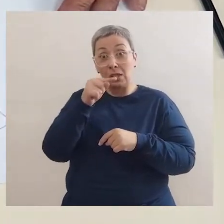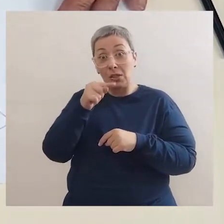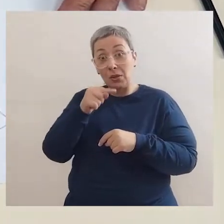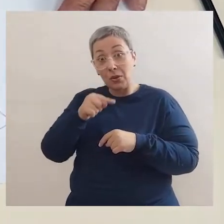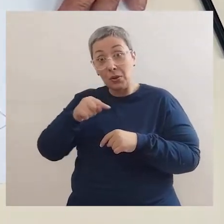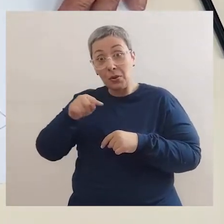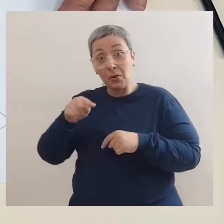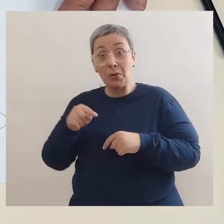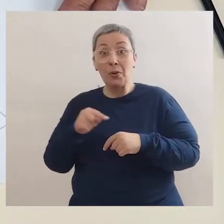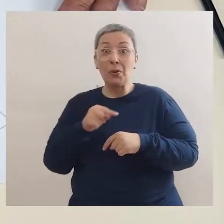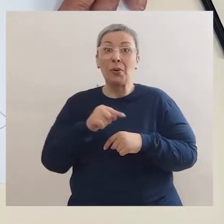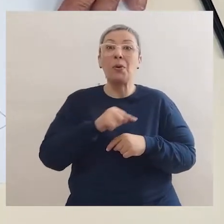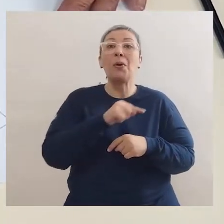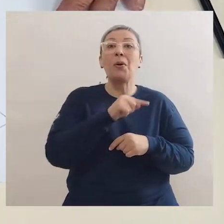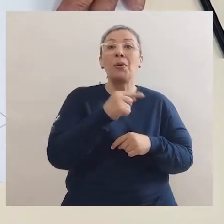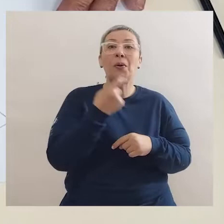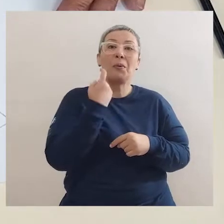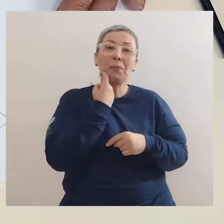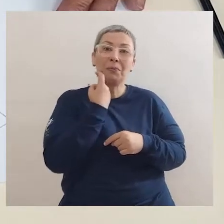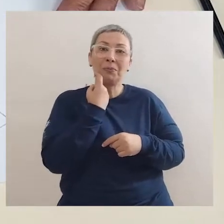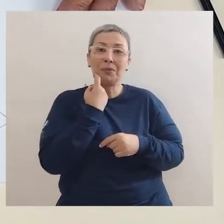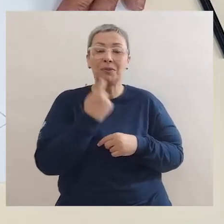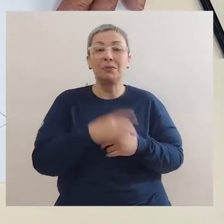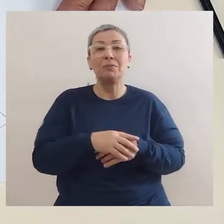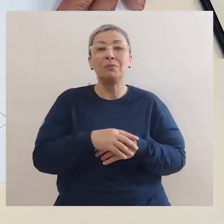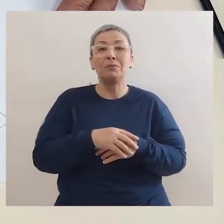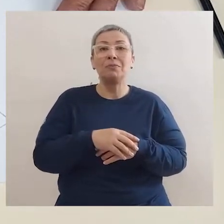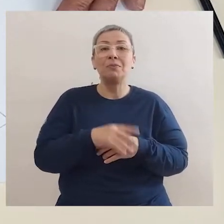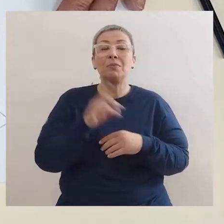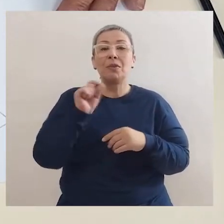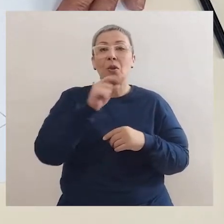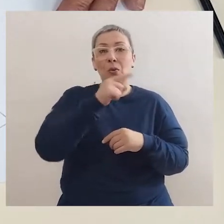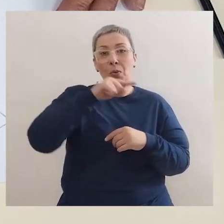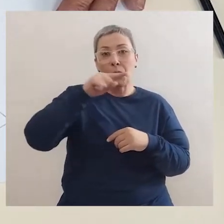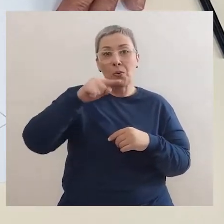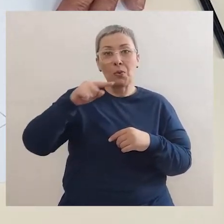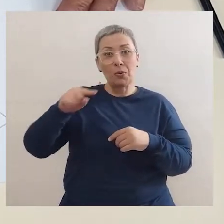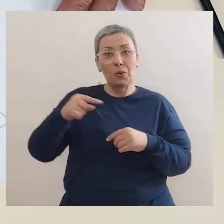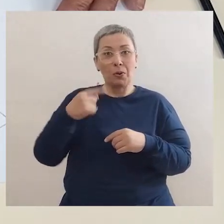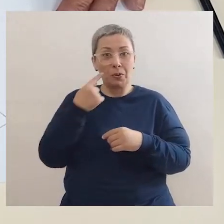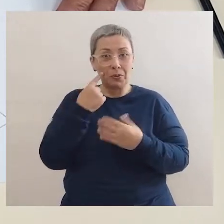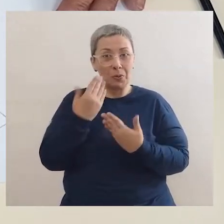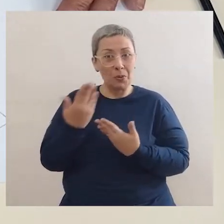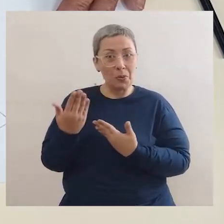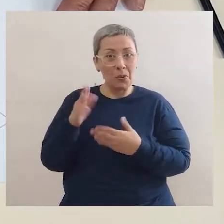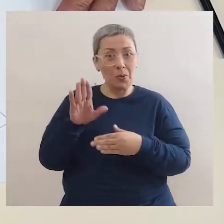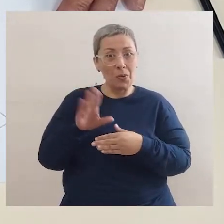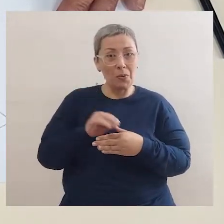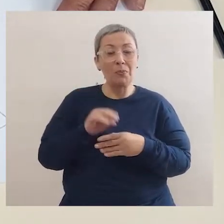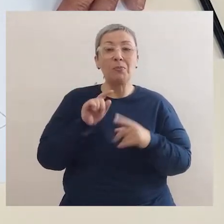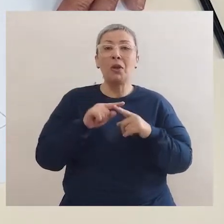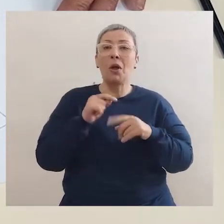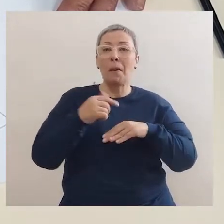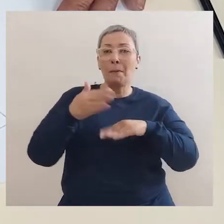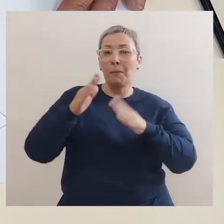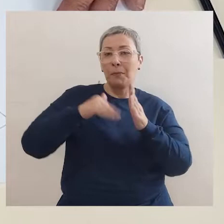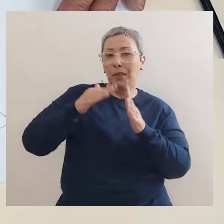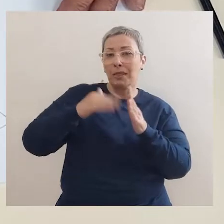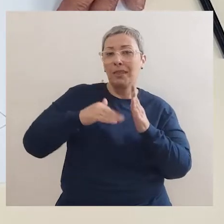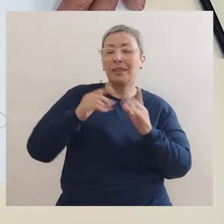começar a pintar ele, né? Esse peixinho aqui, eles são as figuras que vão dar origem às linhas,